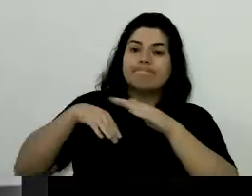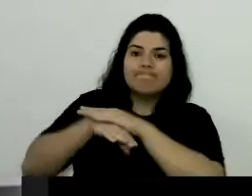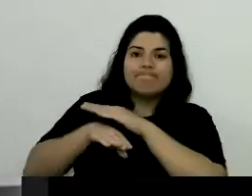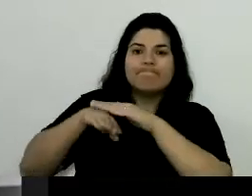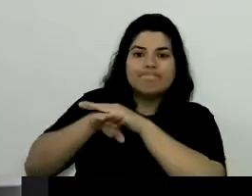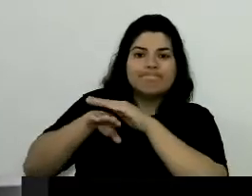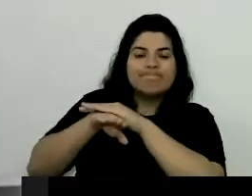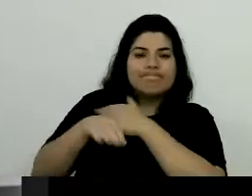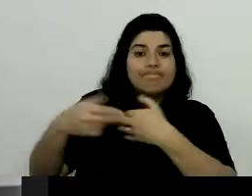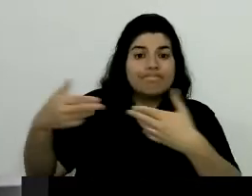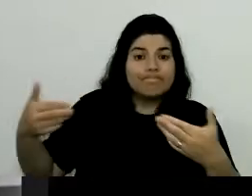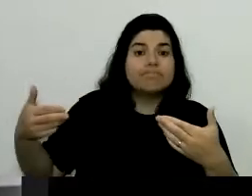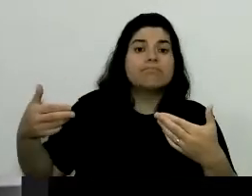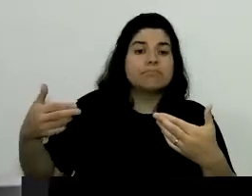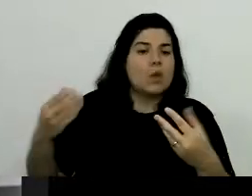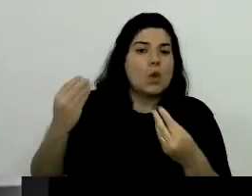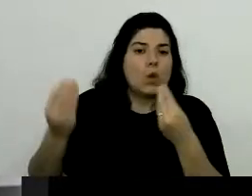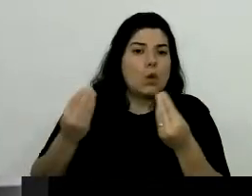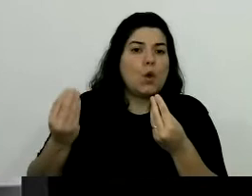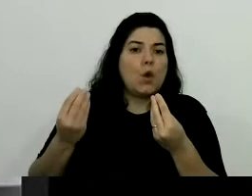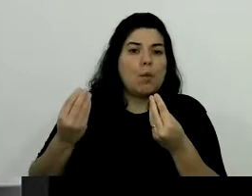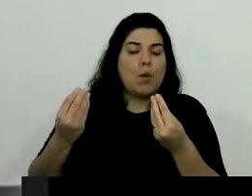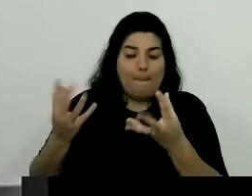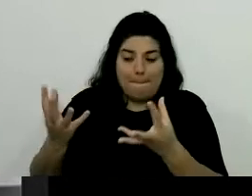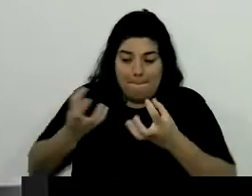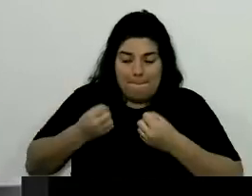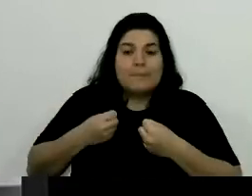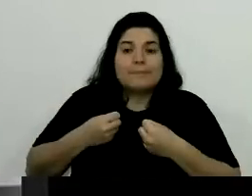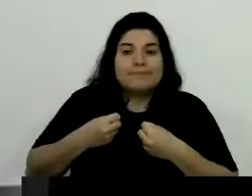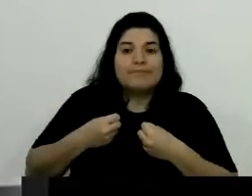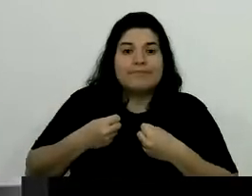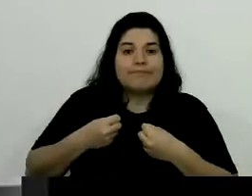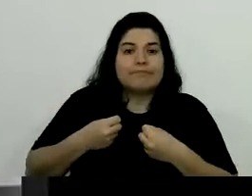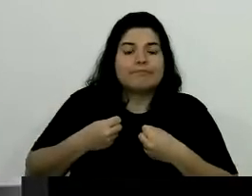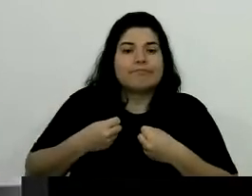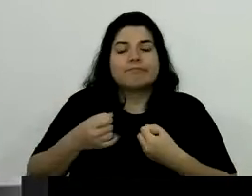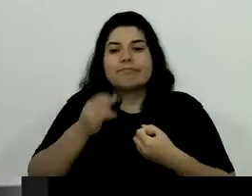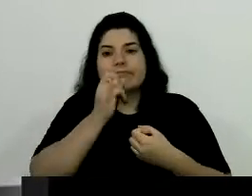da gente ter algum tipo de intervenção na pré-custódia desse arquivo.